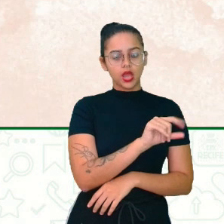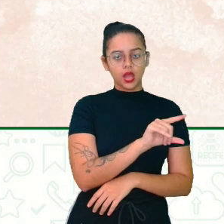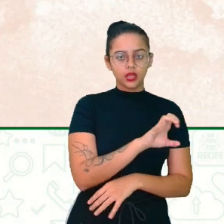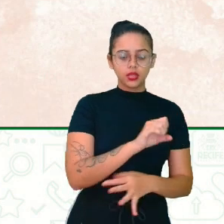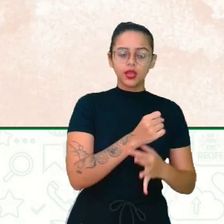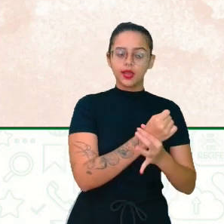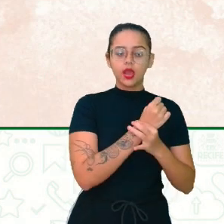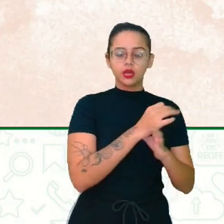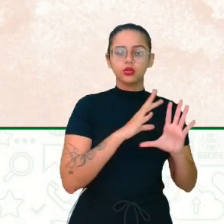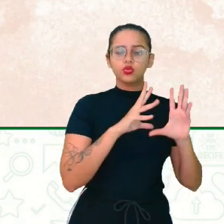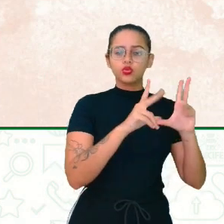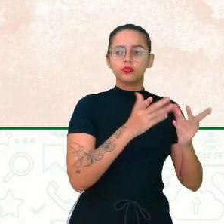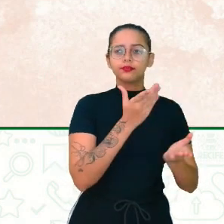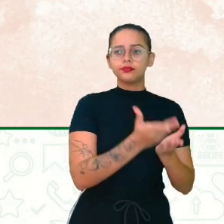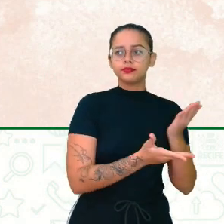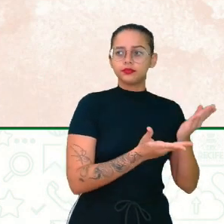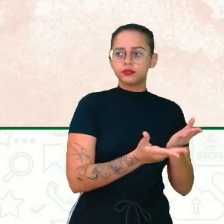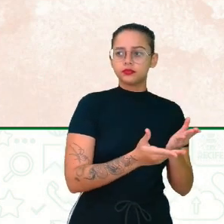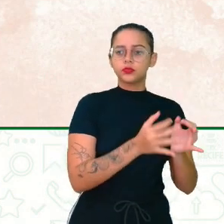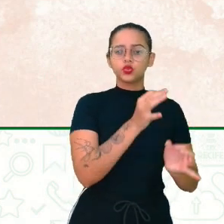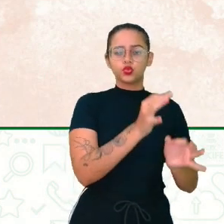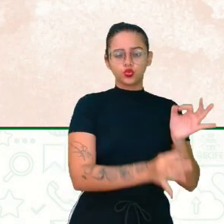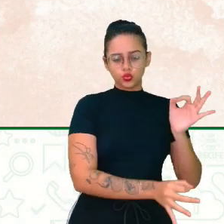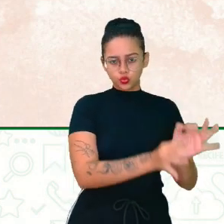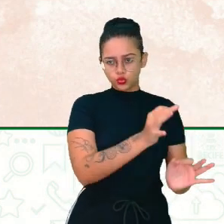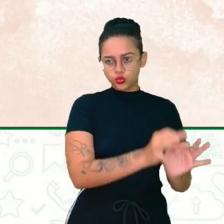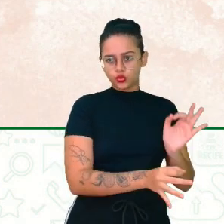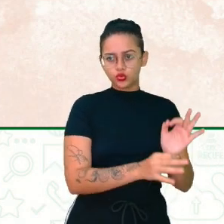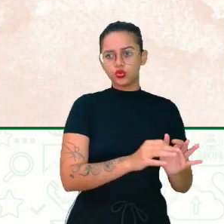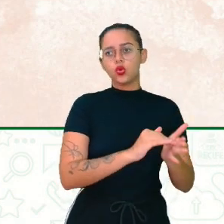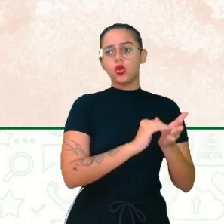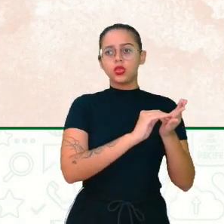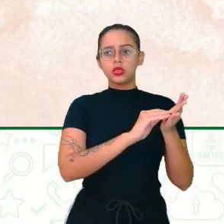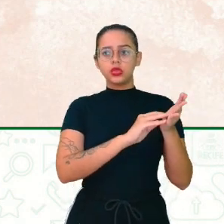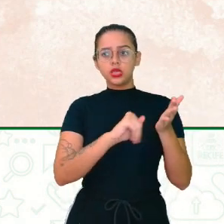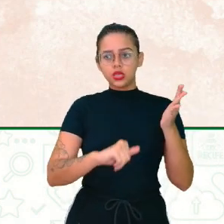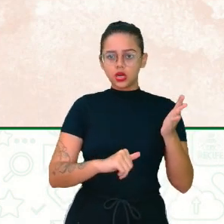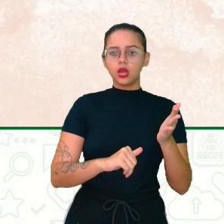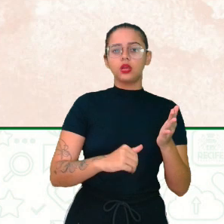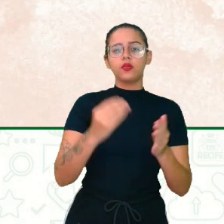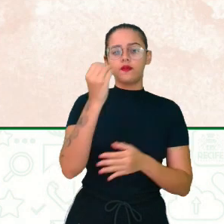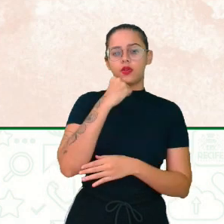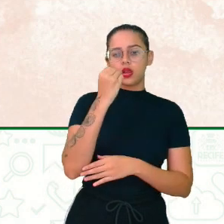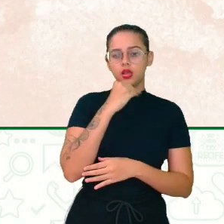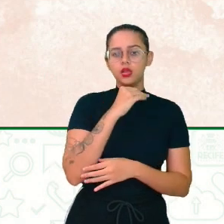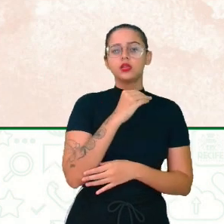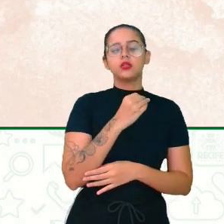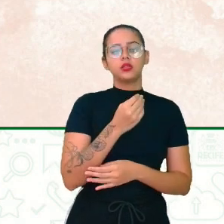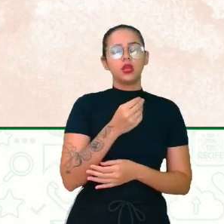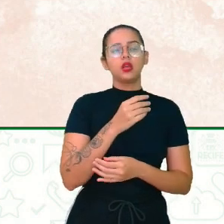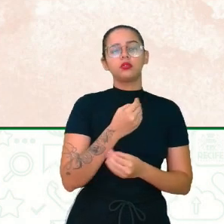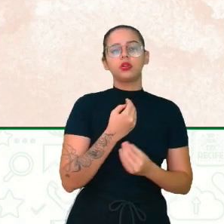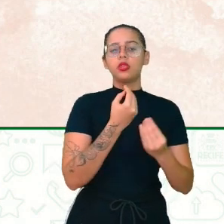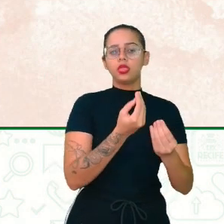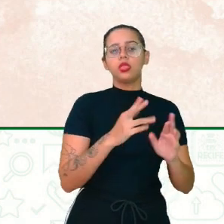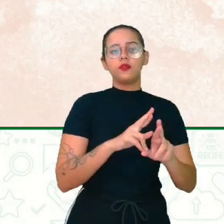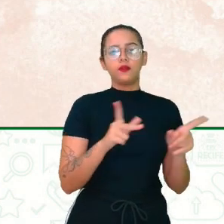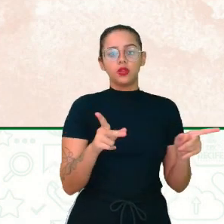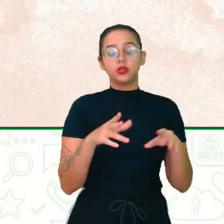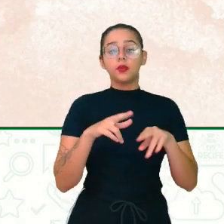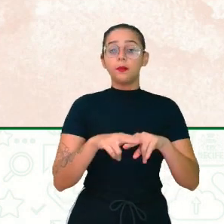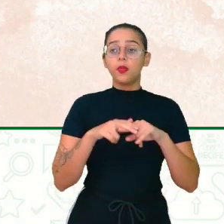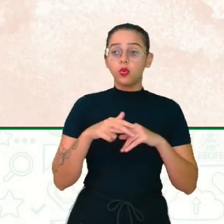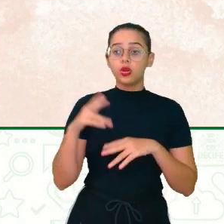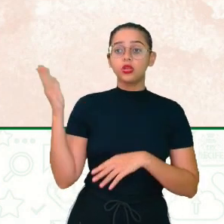que todos sejam tratados com justiça, eliminando as vulnerabilidades que causam as diferenças. Por